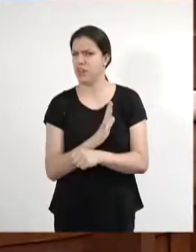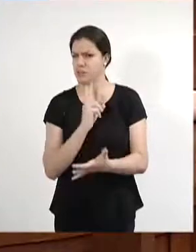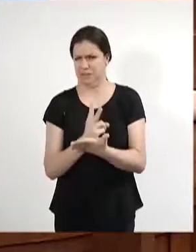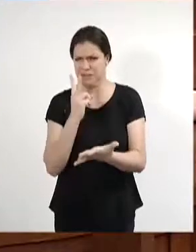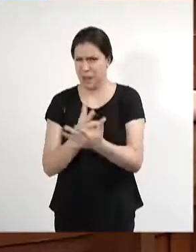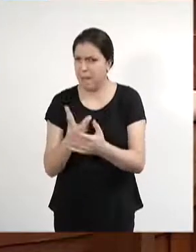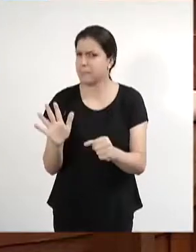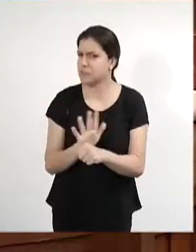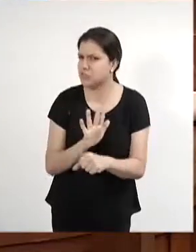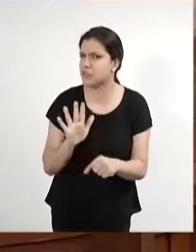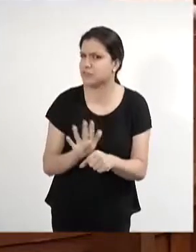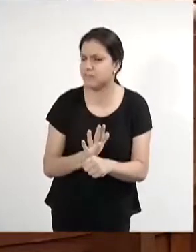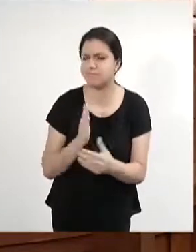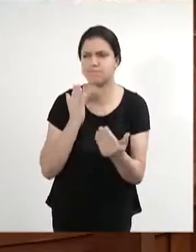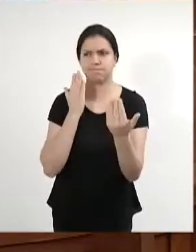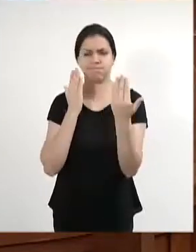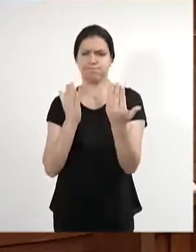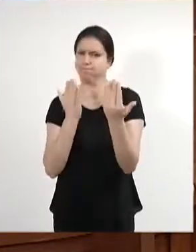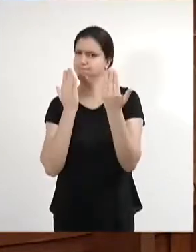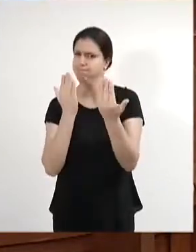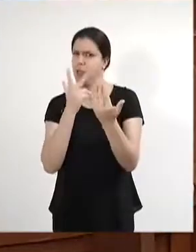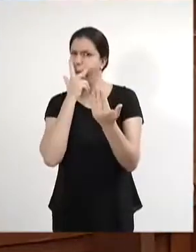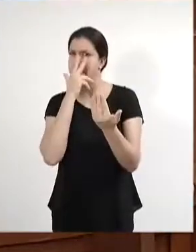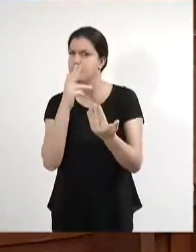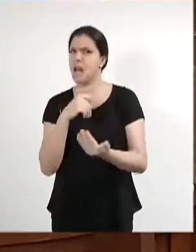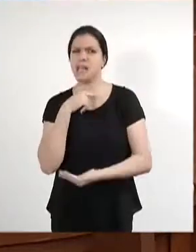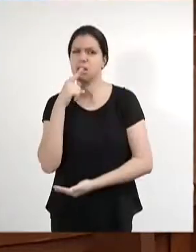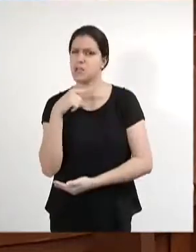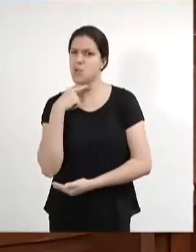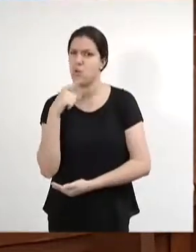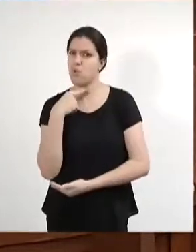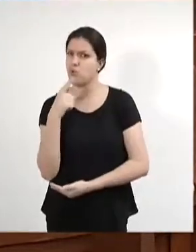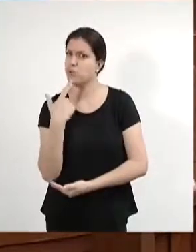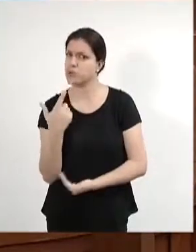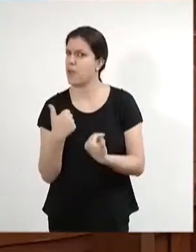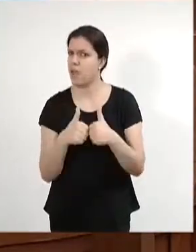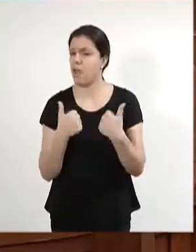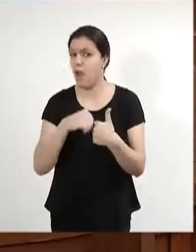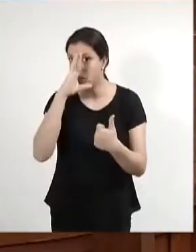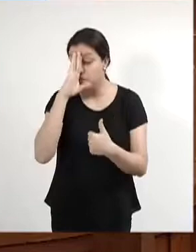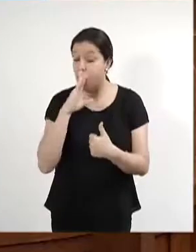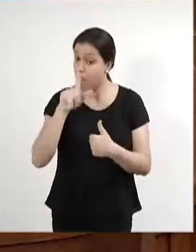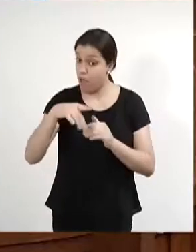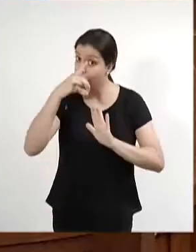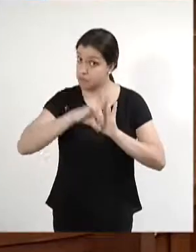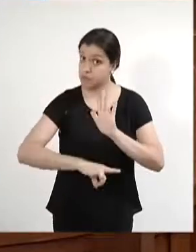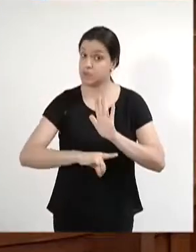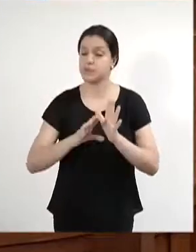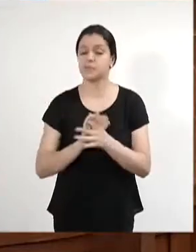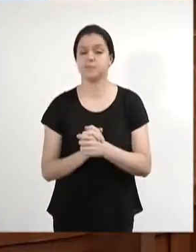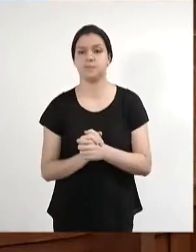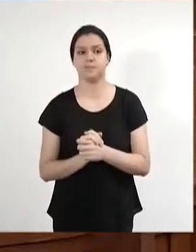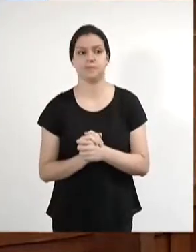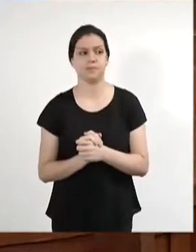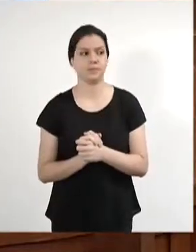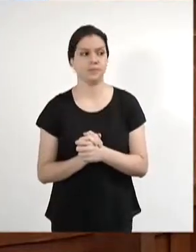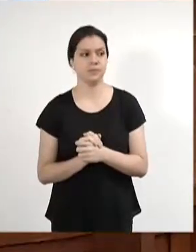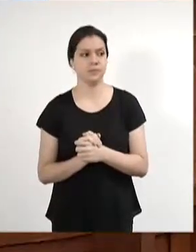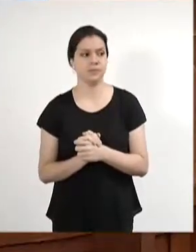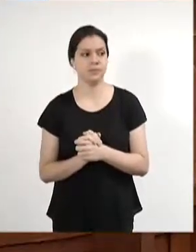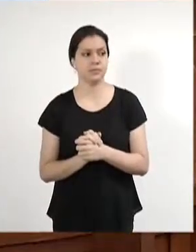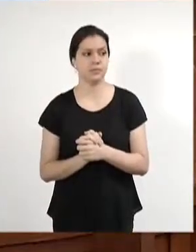lotado. Ele não consegue. E ele acaba, dentro dessa forma,